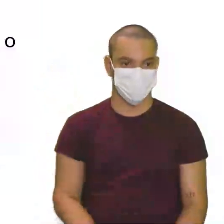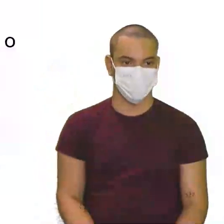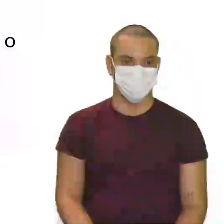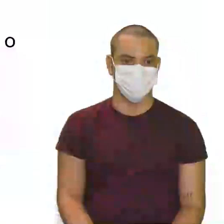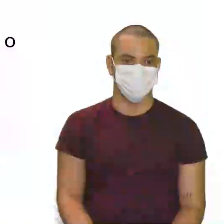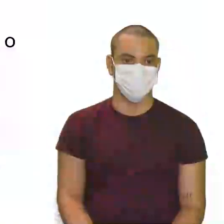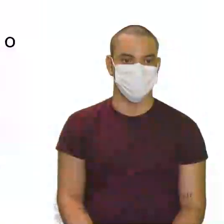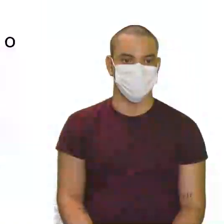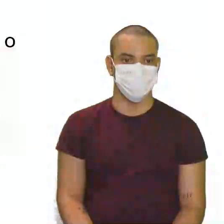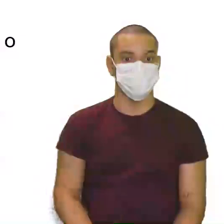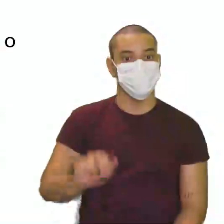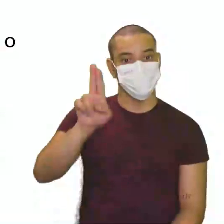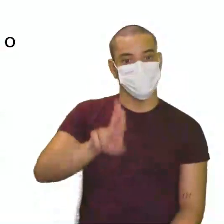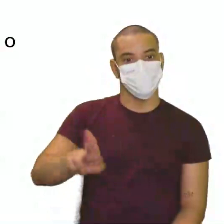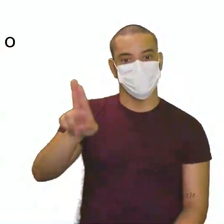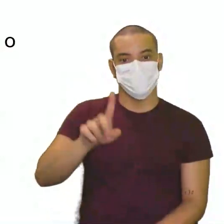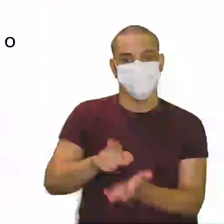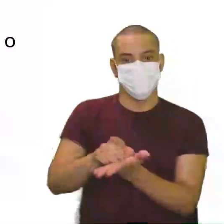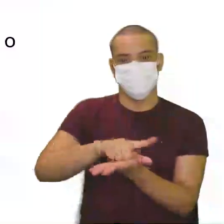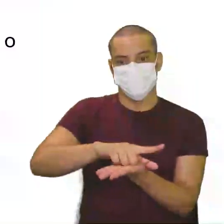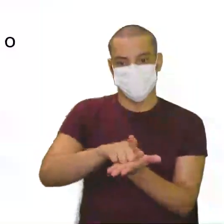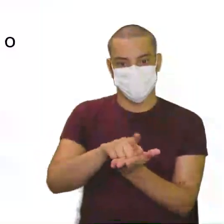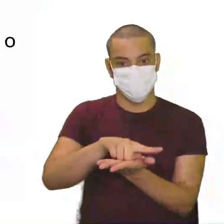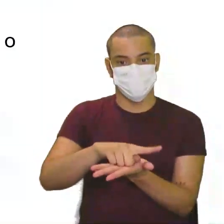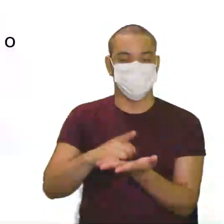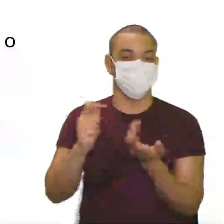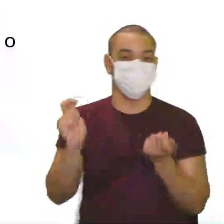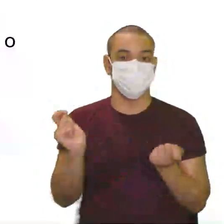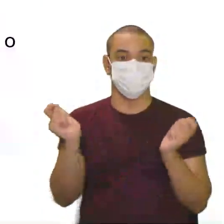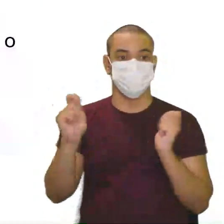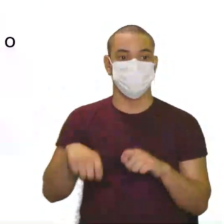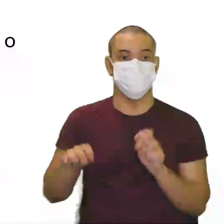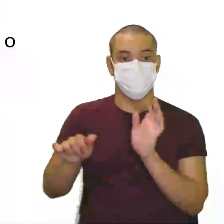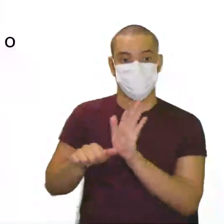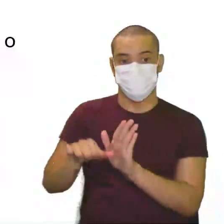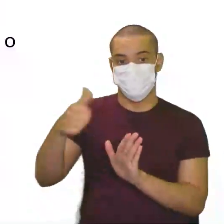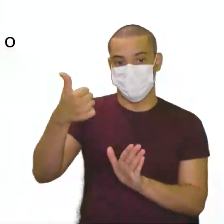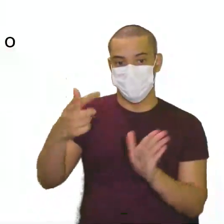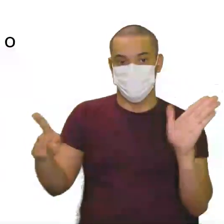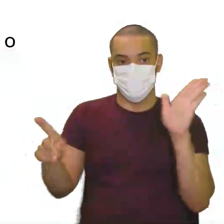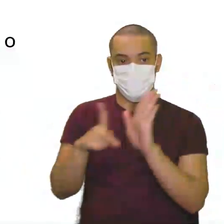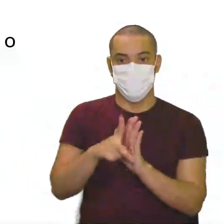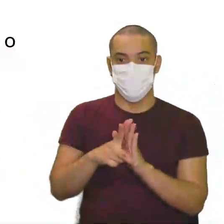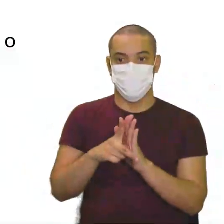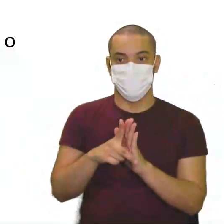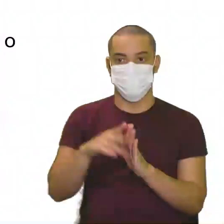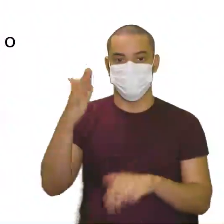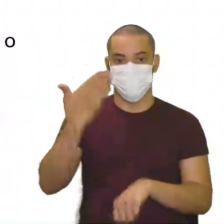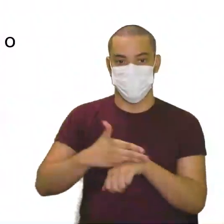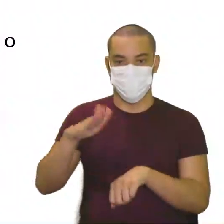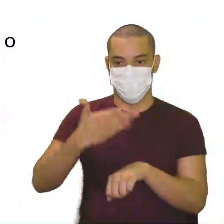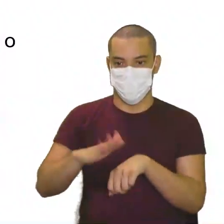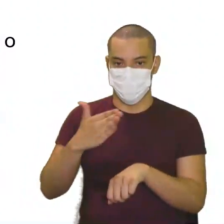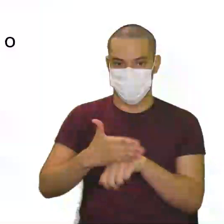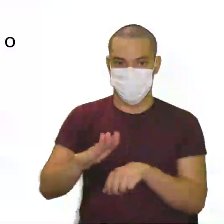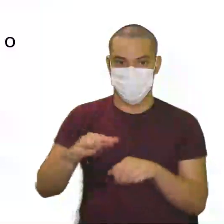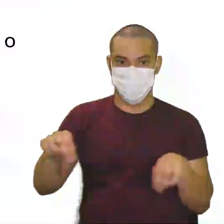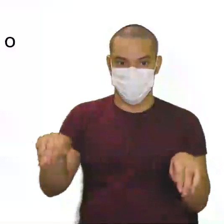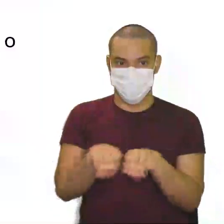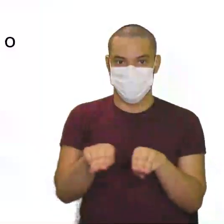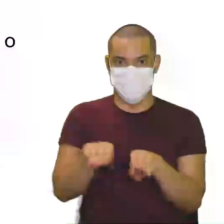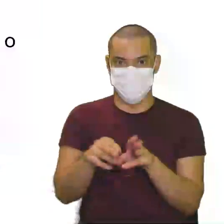analisar a utilização da bússola provavelmente foi a primeira aplicação prática